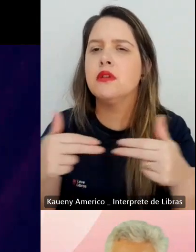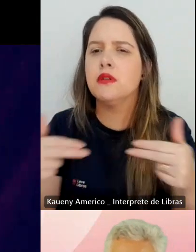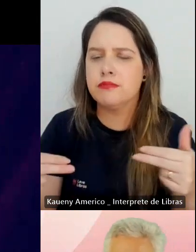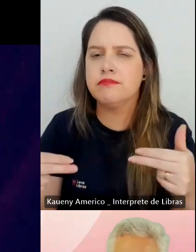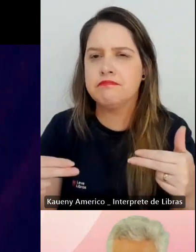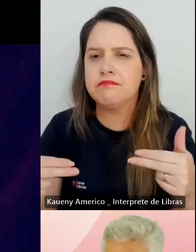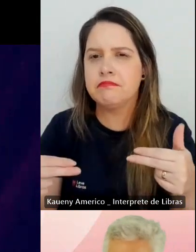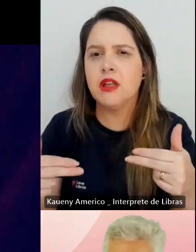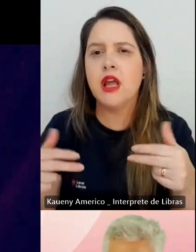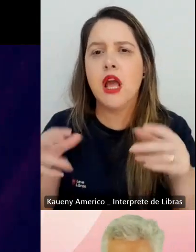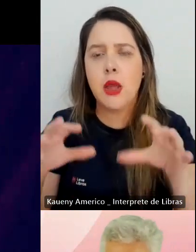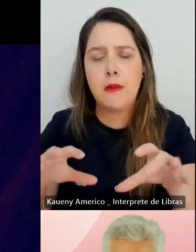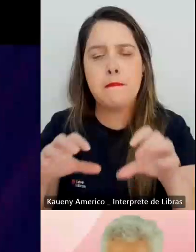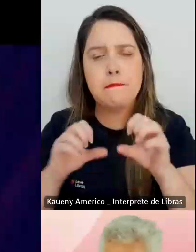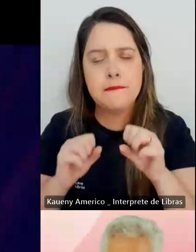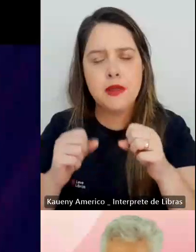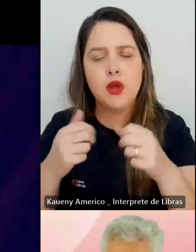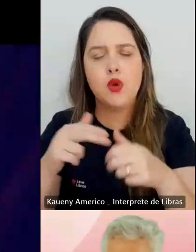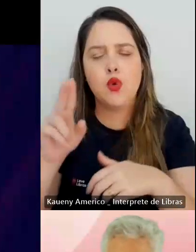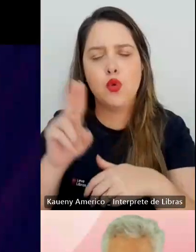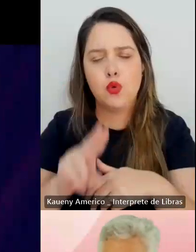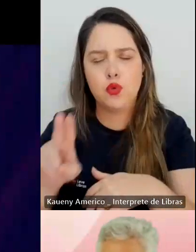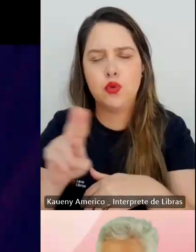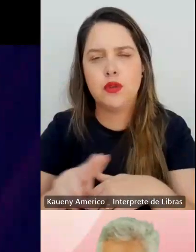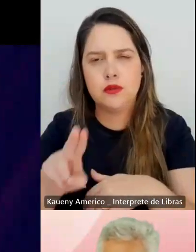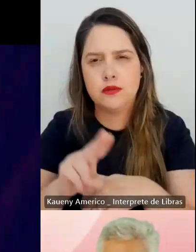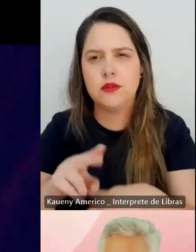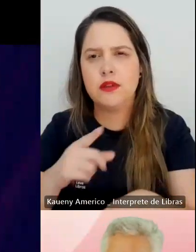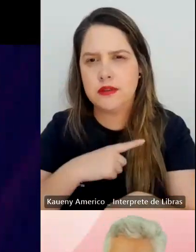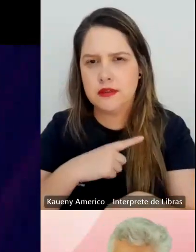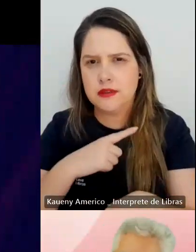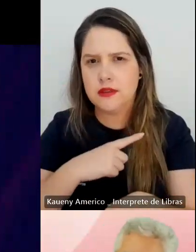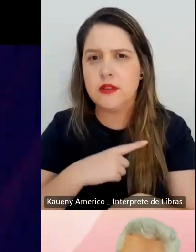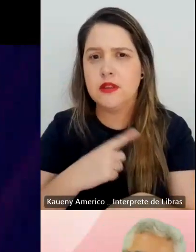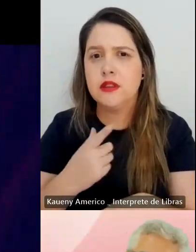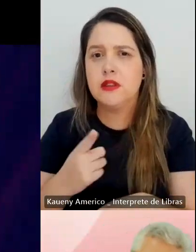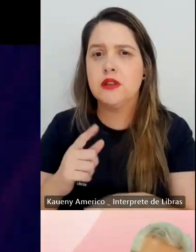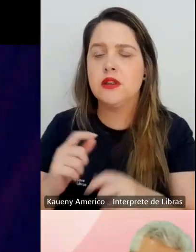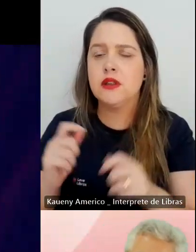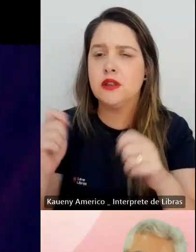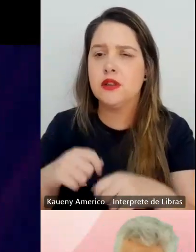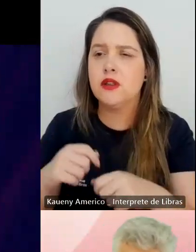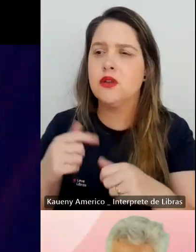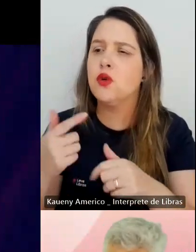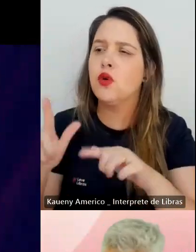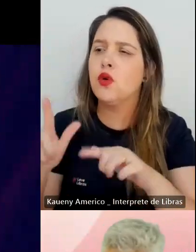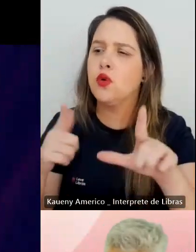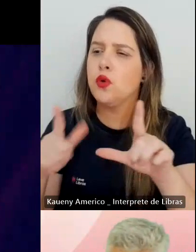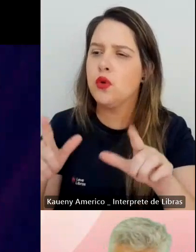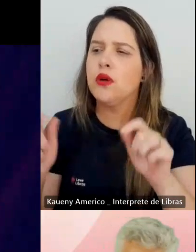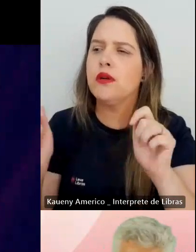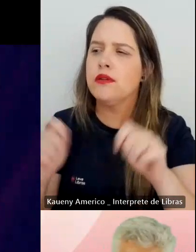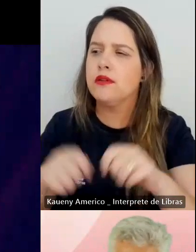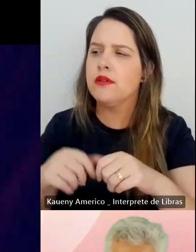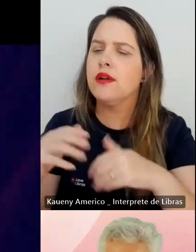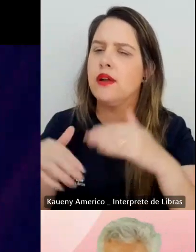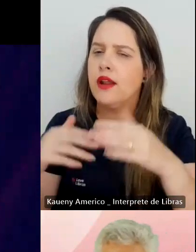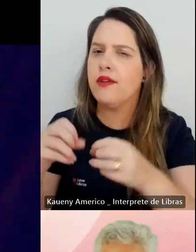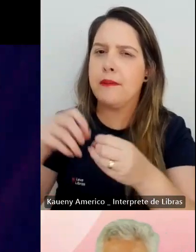consegue causar essa alteração da pele, no sentido de, se tiver qualquer área diferente, ela vai aparecer.